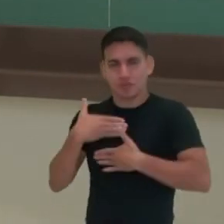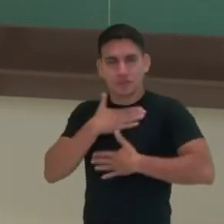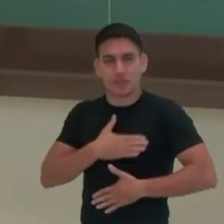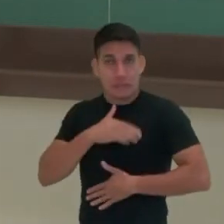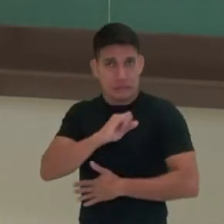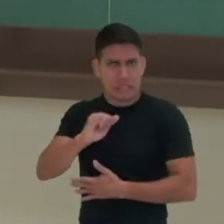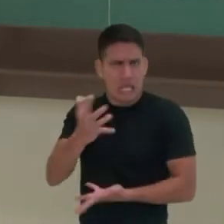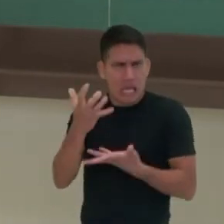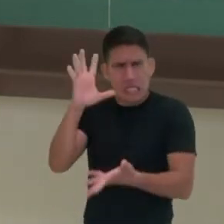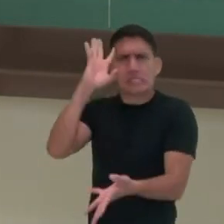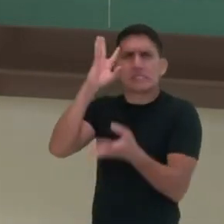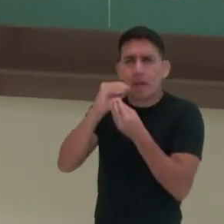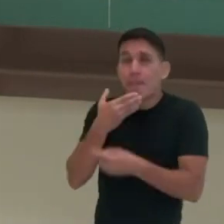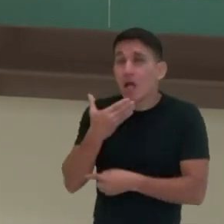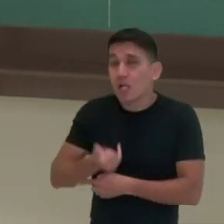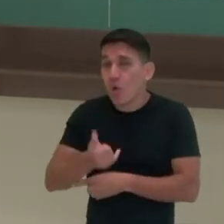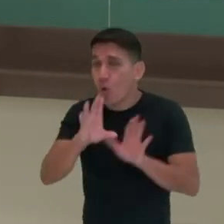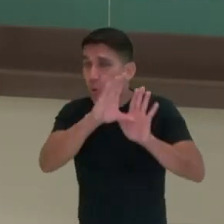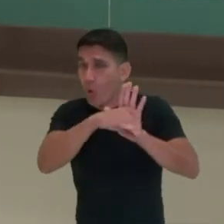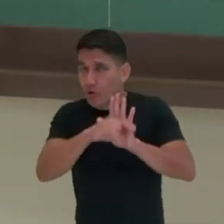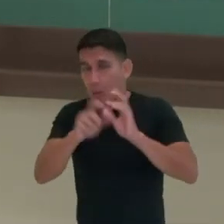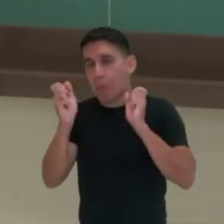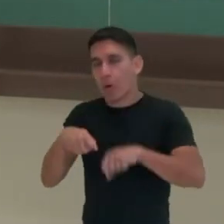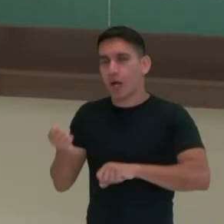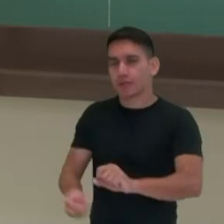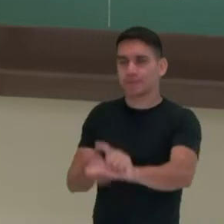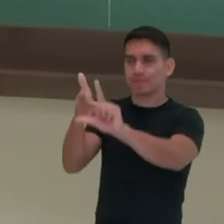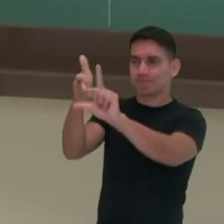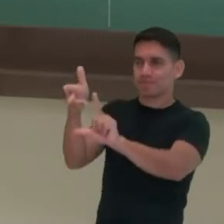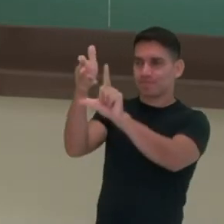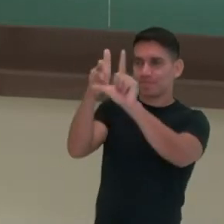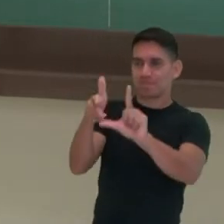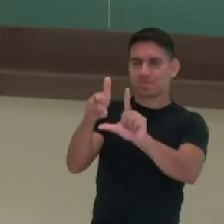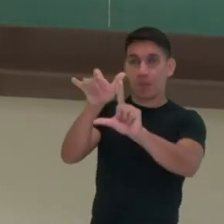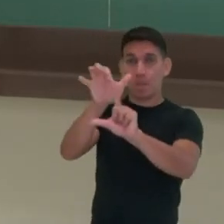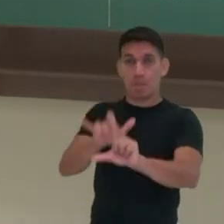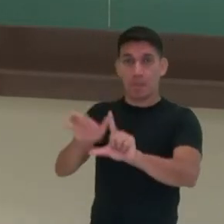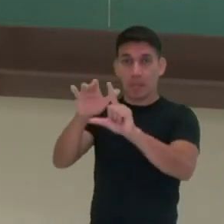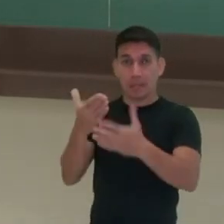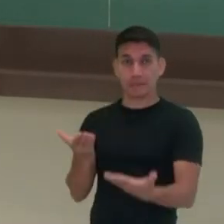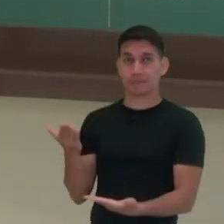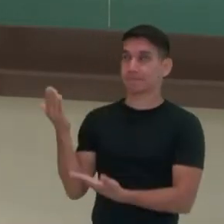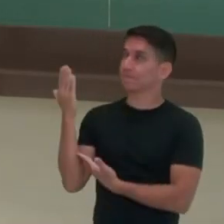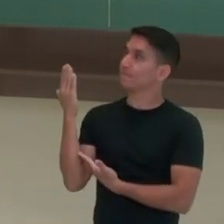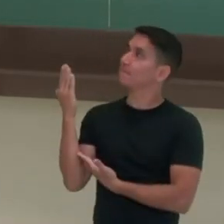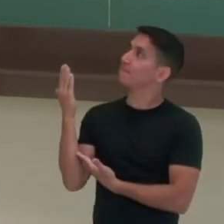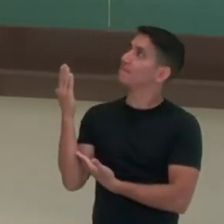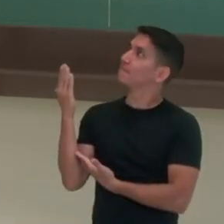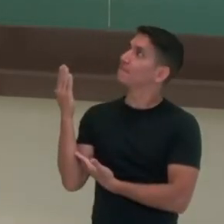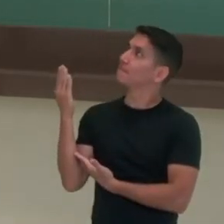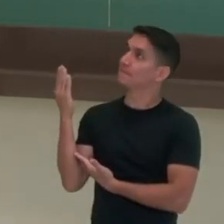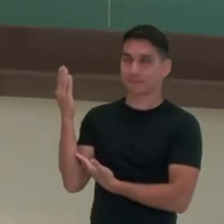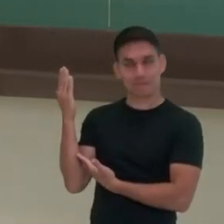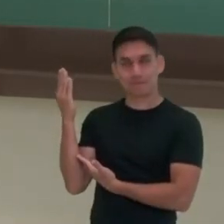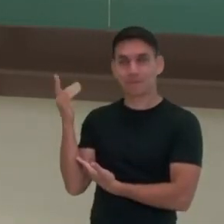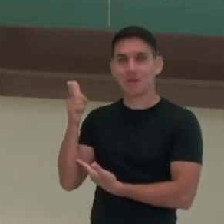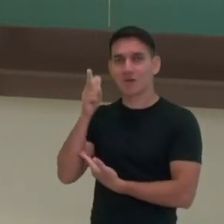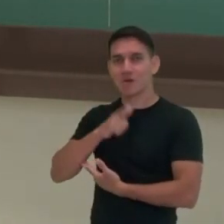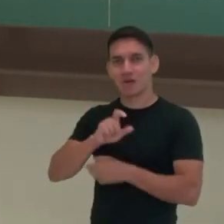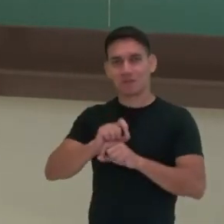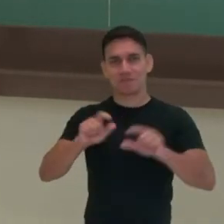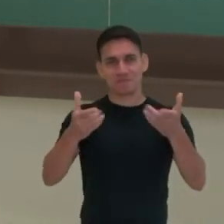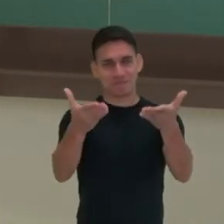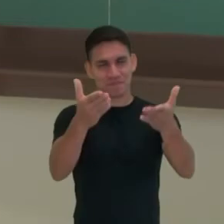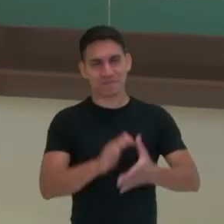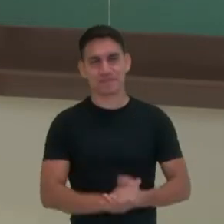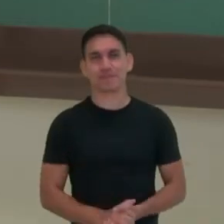queira entender melhor esse conceito, você pode, inclusive, apontar o seu celular para o QR Code que vai aparecer aí